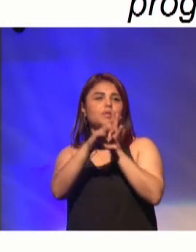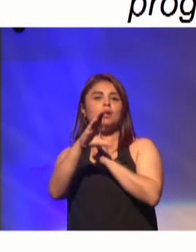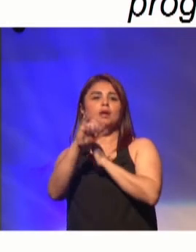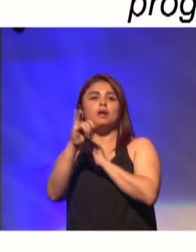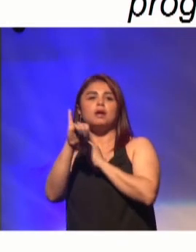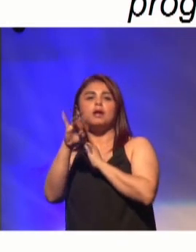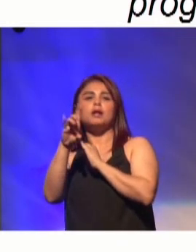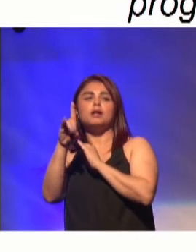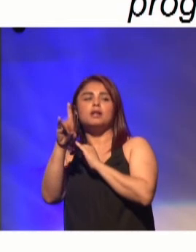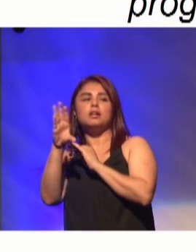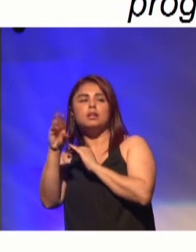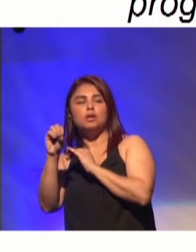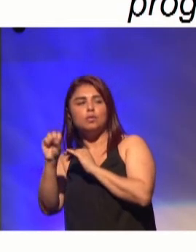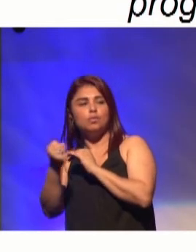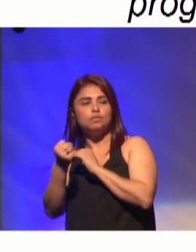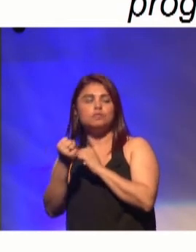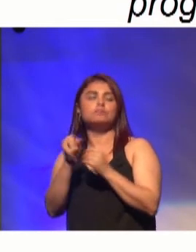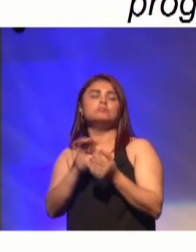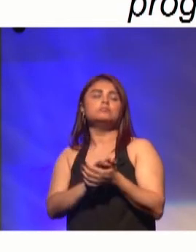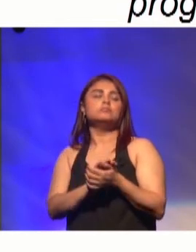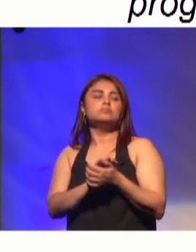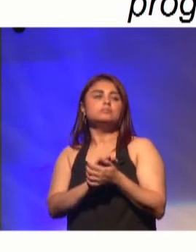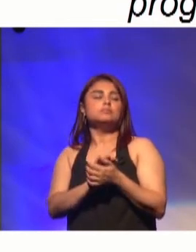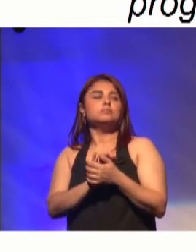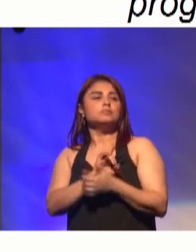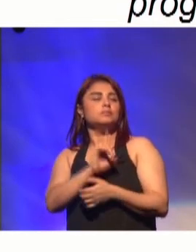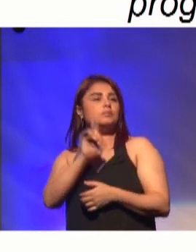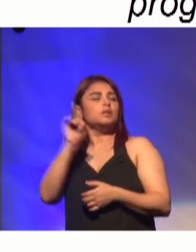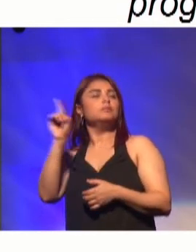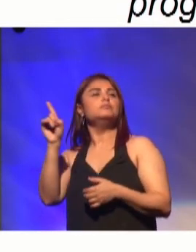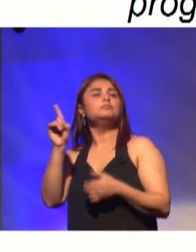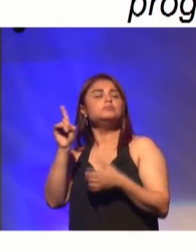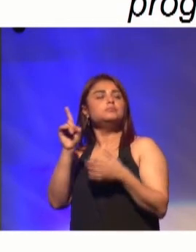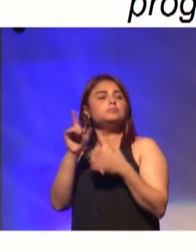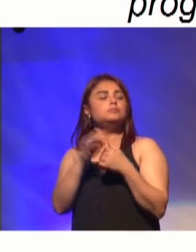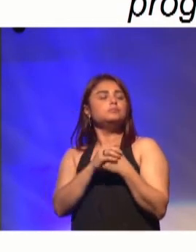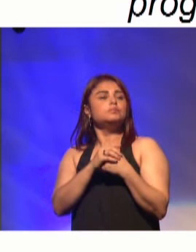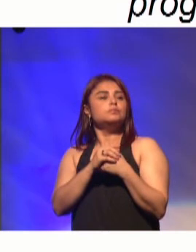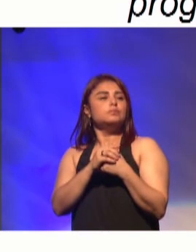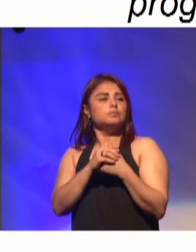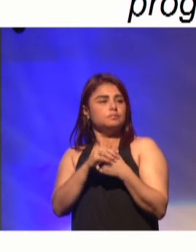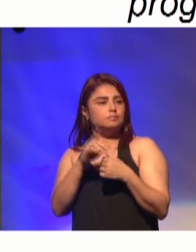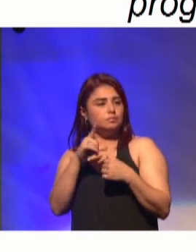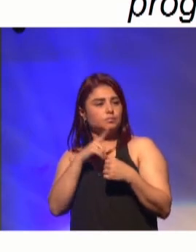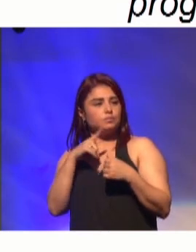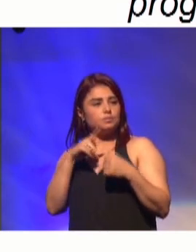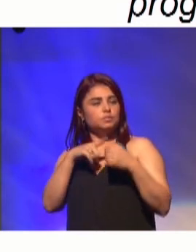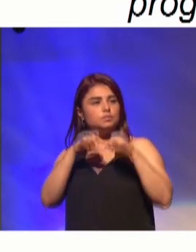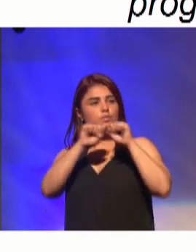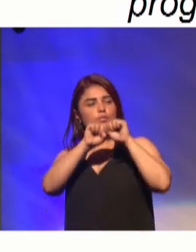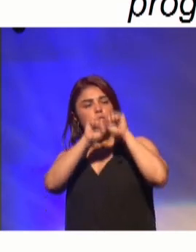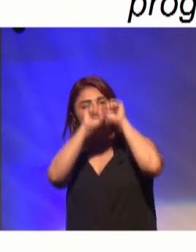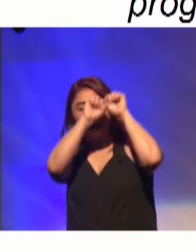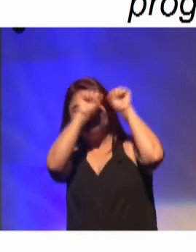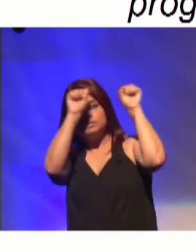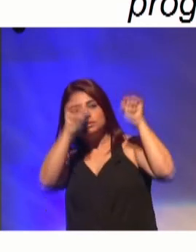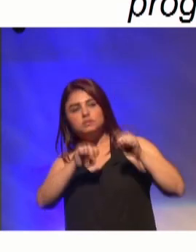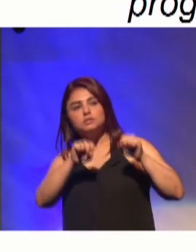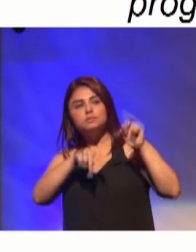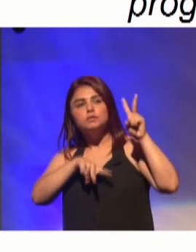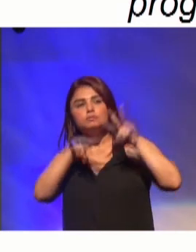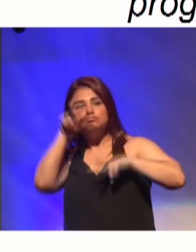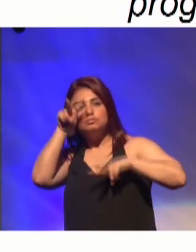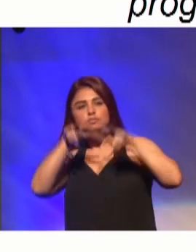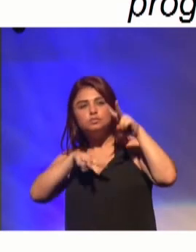só, no GRADE, que é uma das dos sistemas de análise, de avaliação